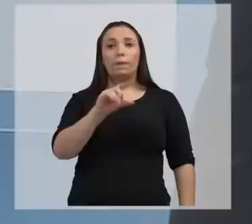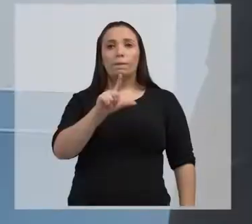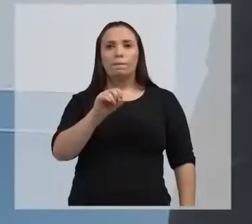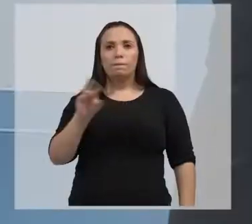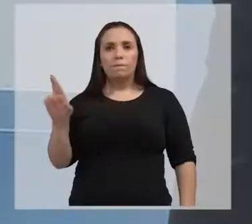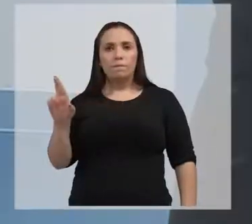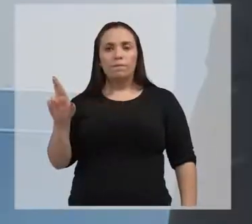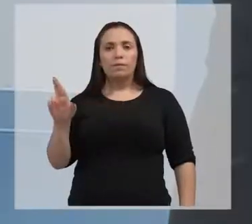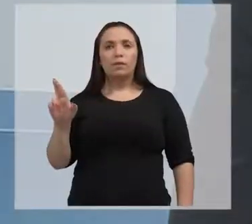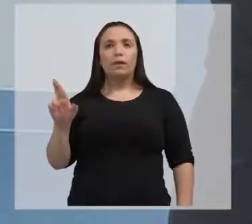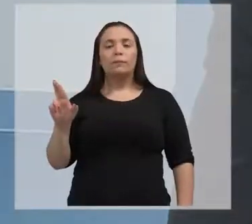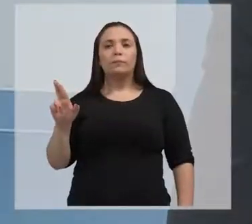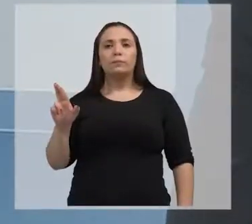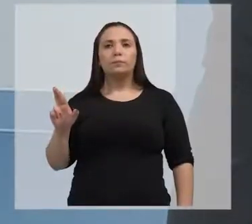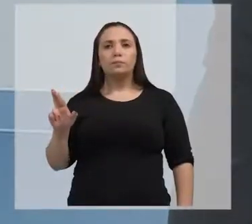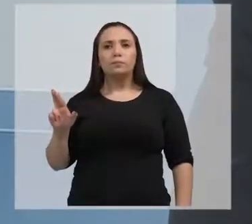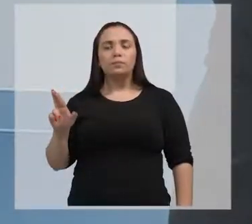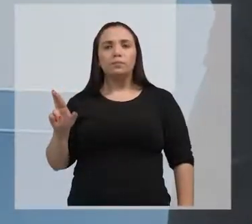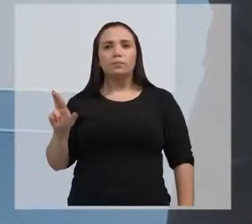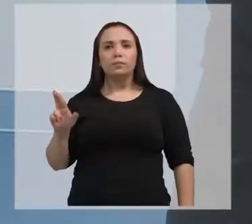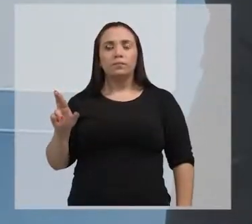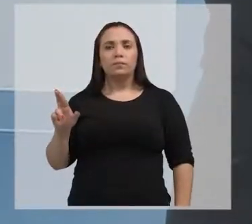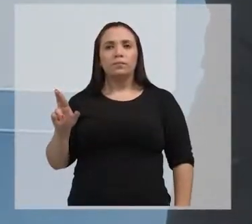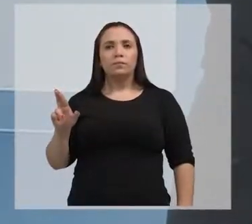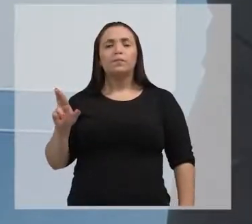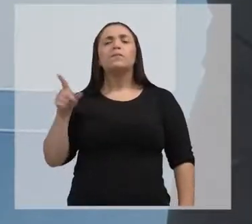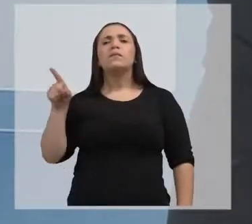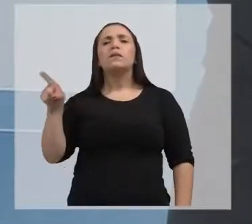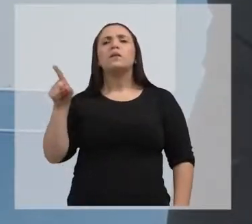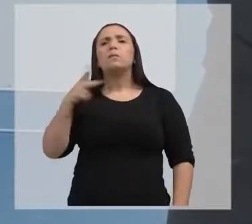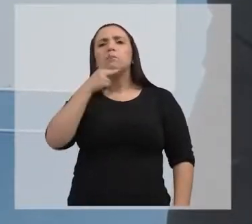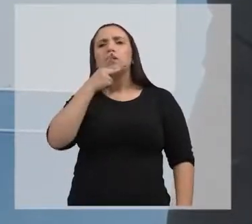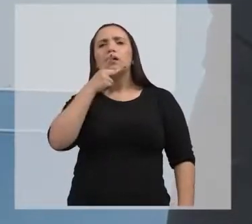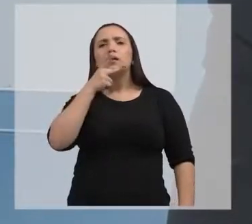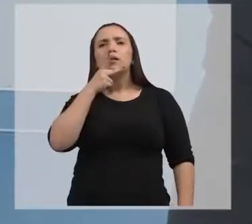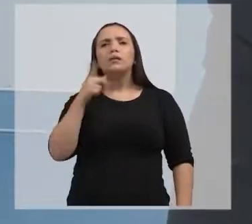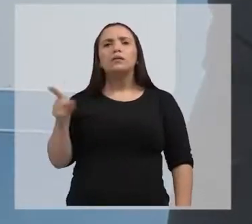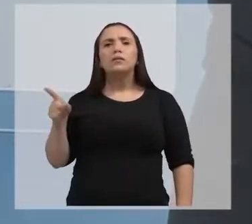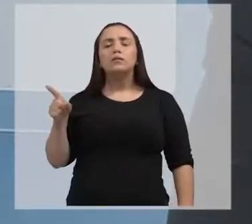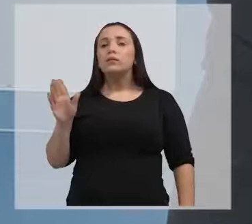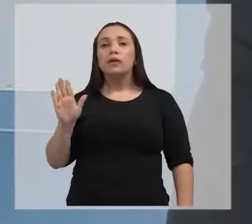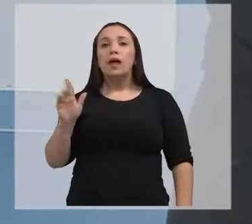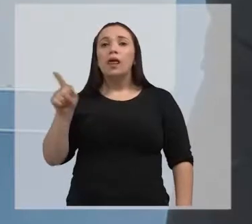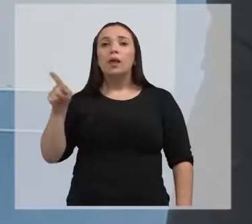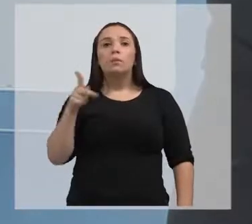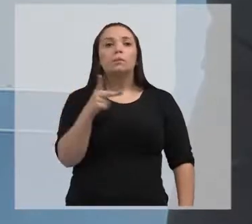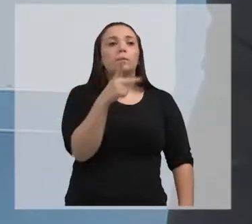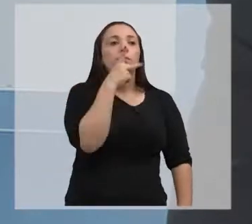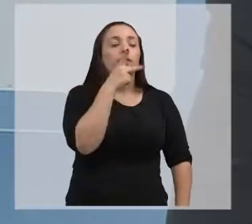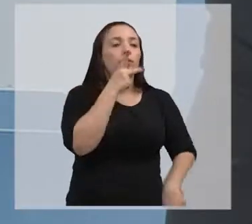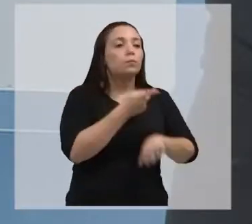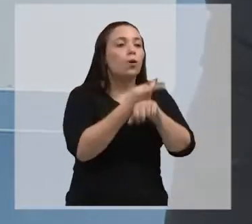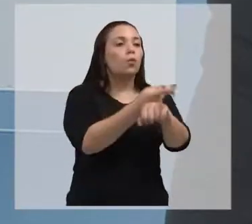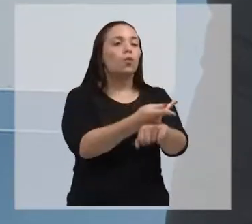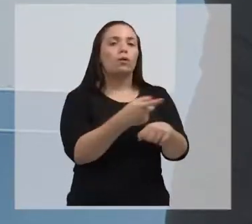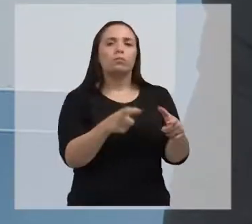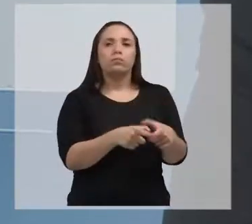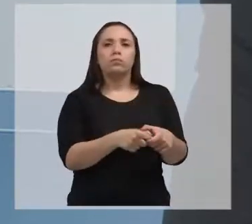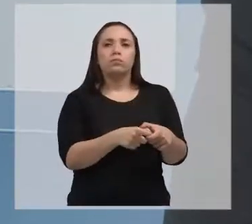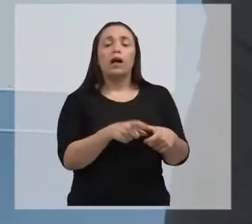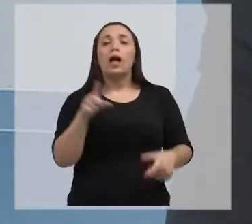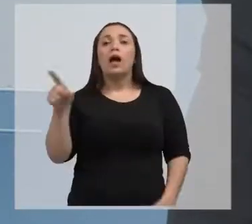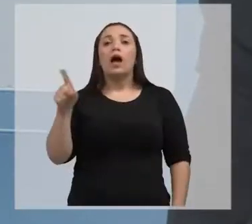tornou o caçador de Marajás. Caçador de Marajás. E ele era um cara da onde? Qual era o partido dele? Não, ele foi para um partido pequeno. E como é que a